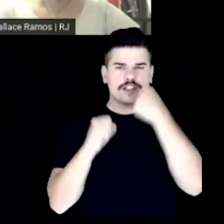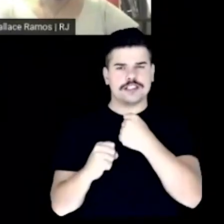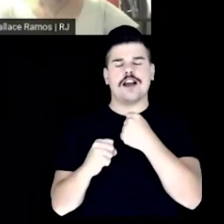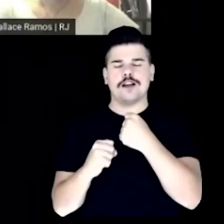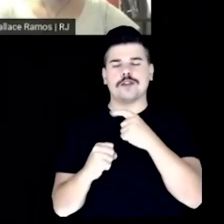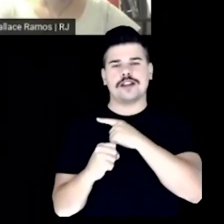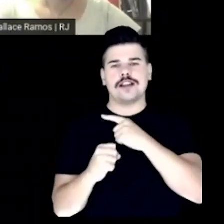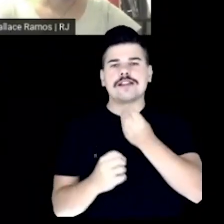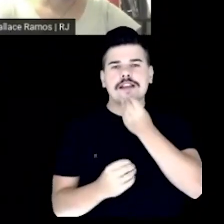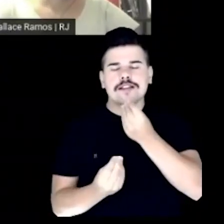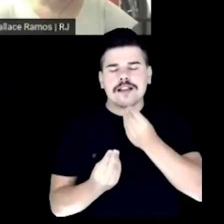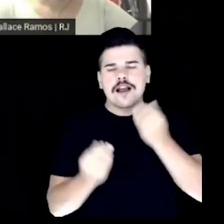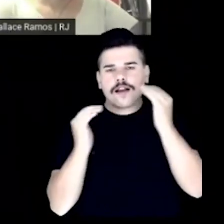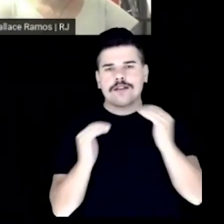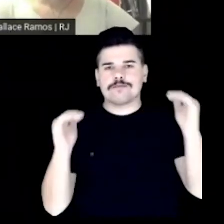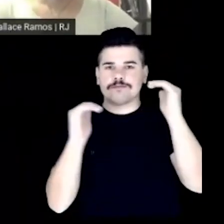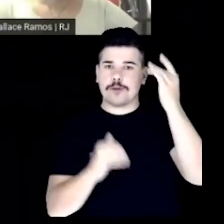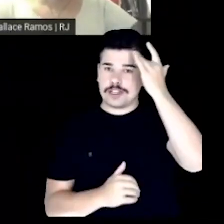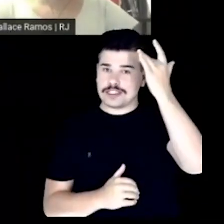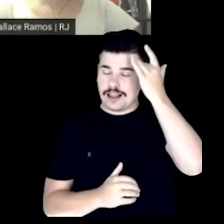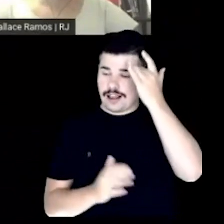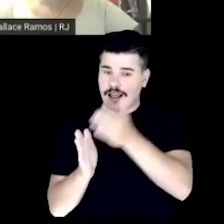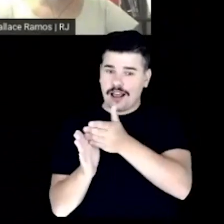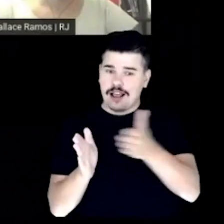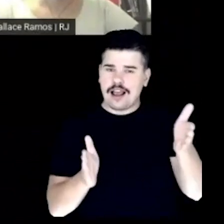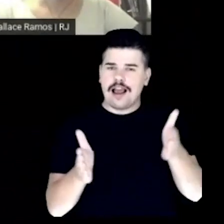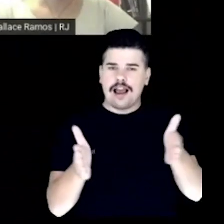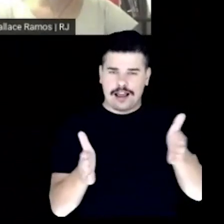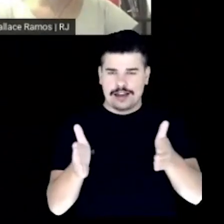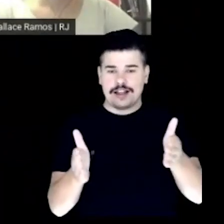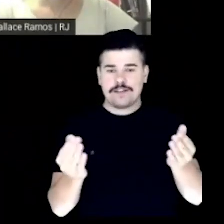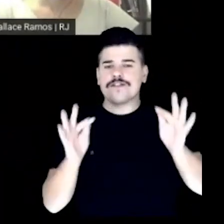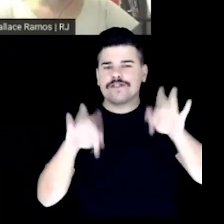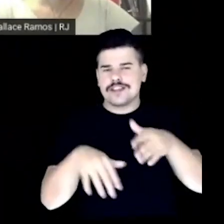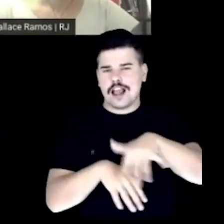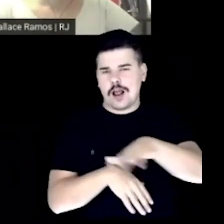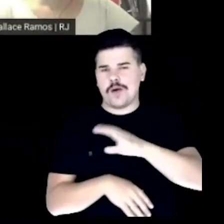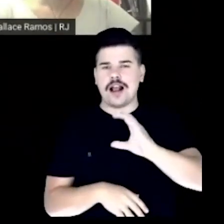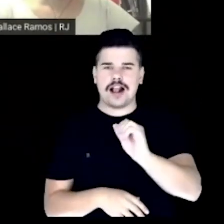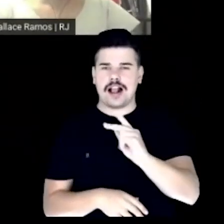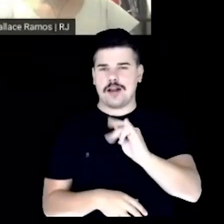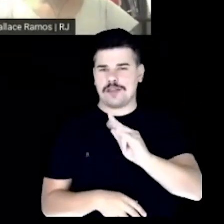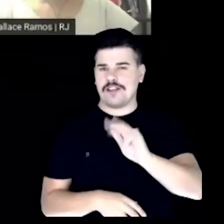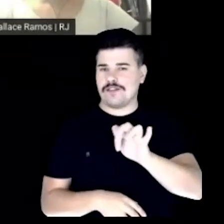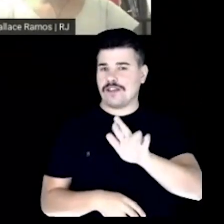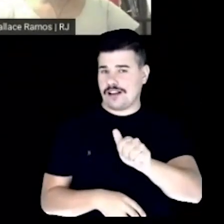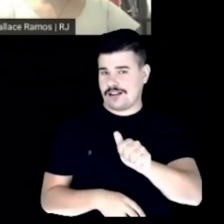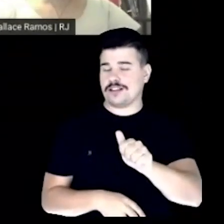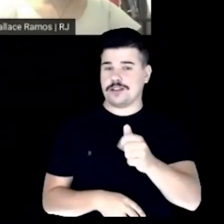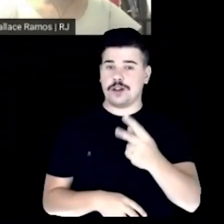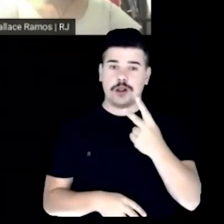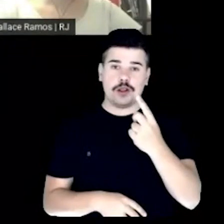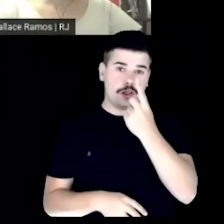condição extrema em que eles são forçados a amadurecer, pelo menos naquele espaço de tempo que se passa, enfim, capivaras, de 12 horas,